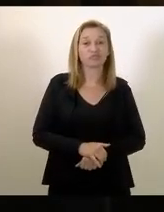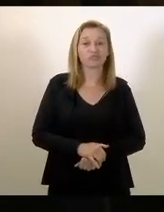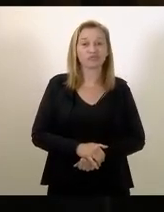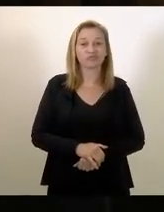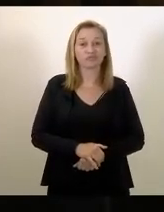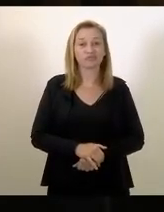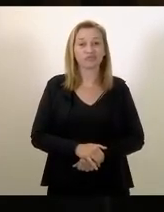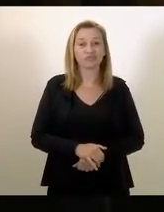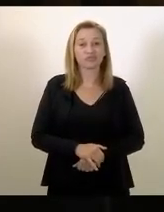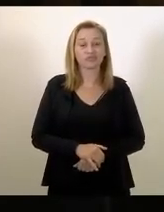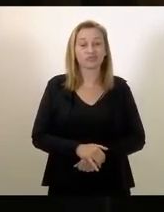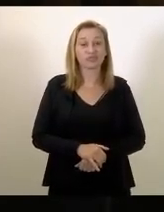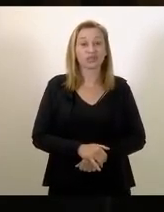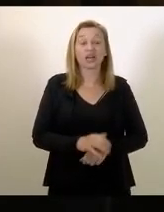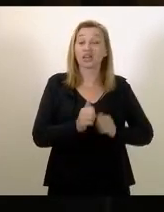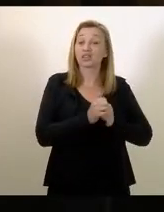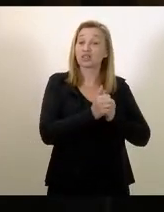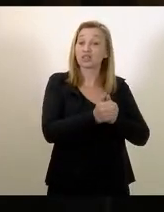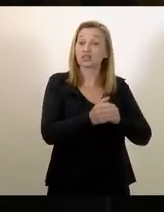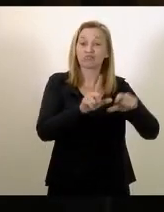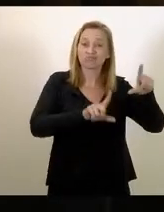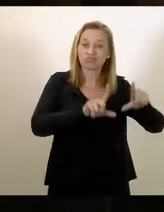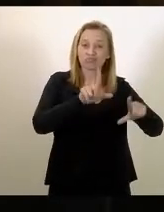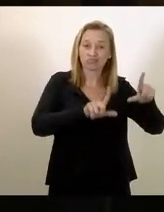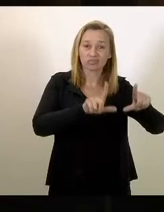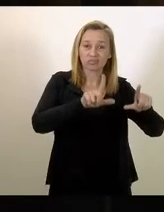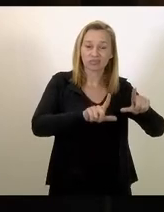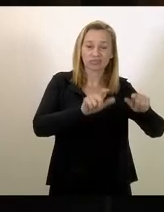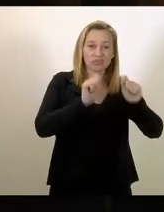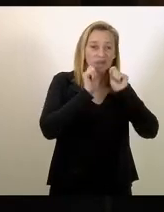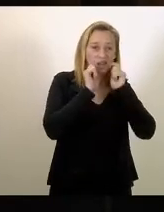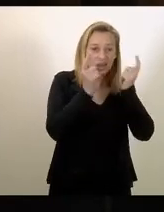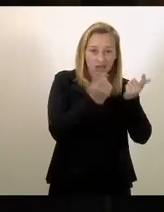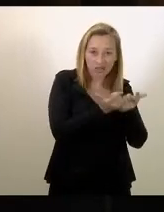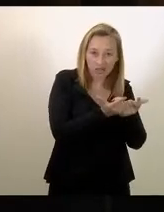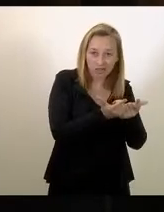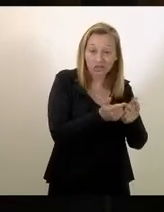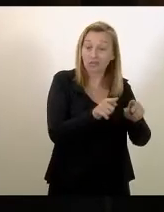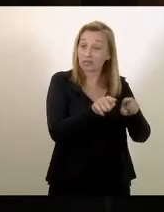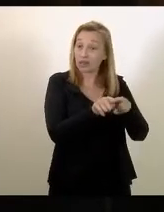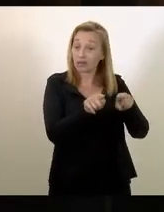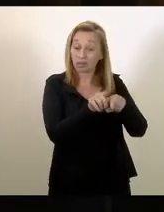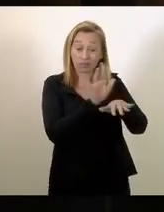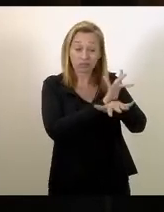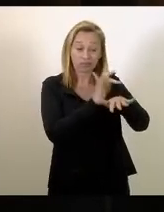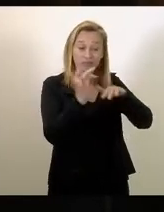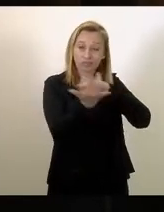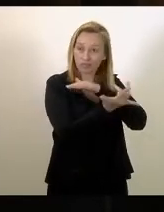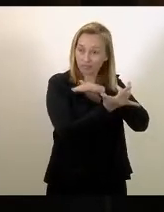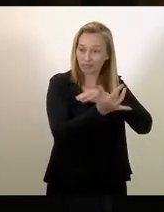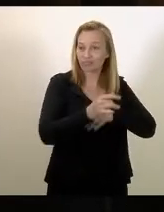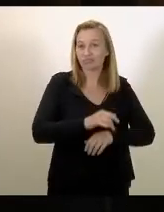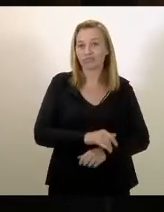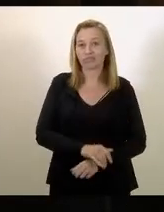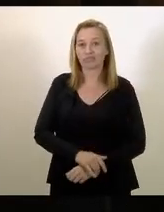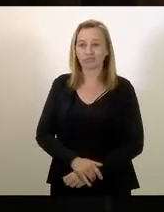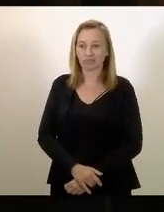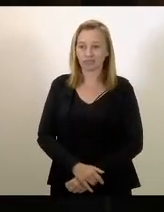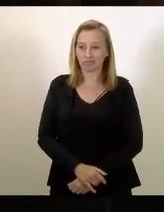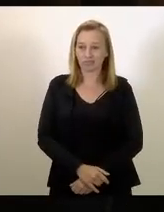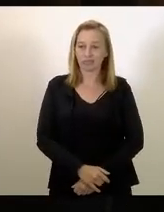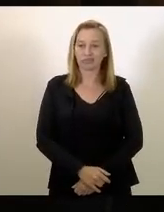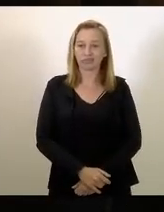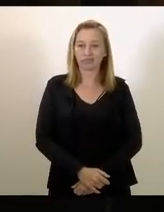aqueles que nos assistem pela TV ALEG e aquele que nos acompanham pelas redes